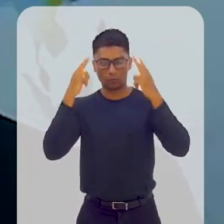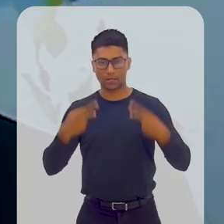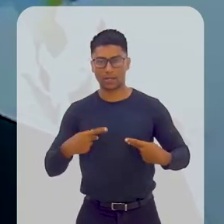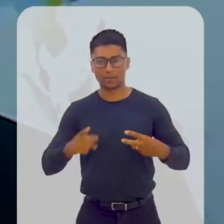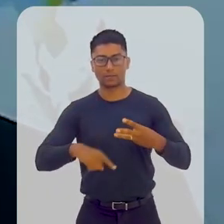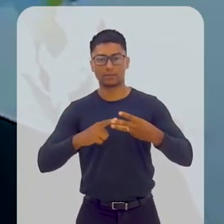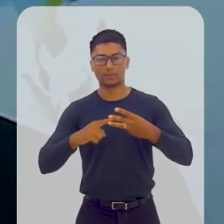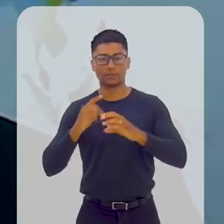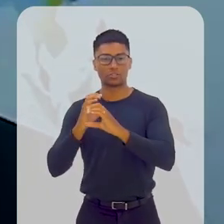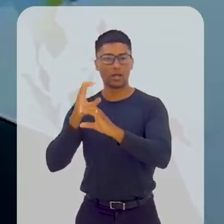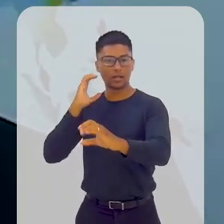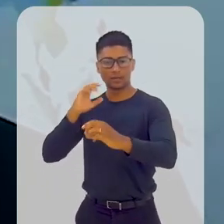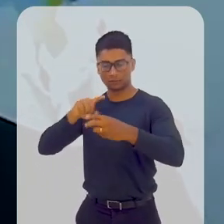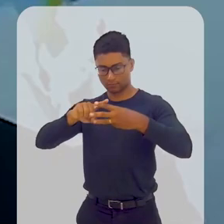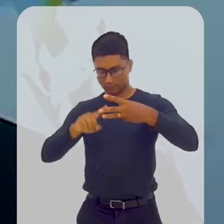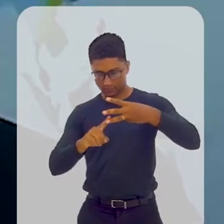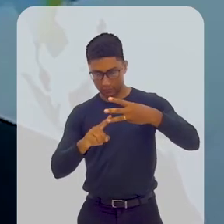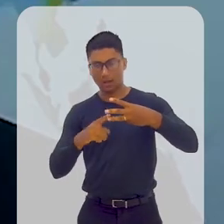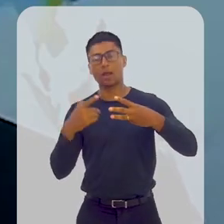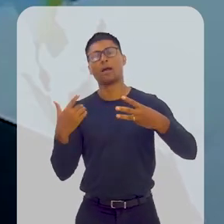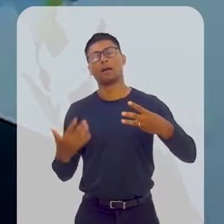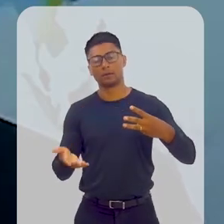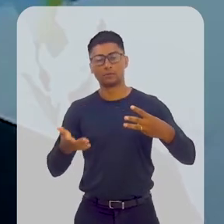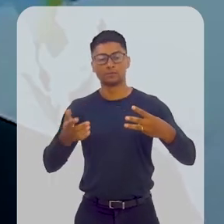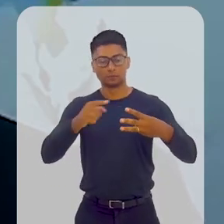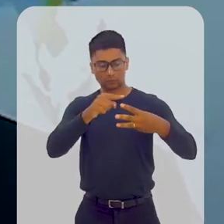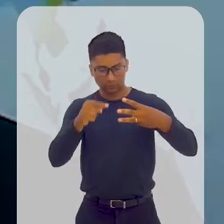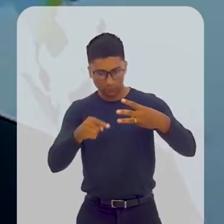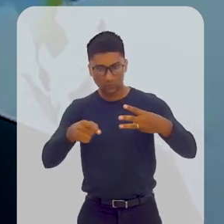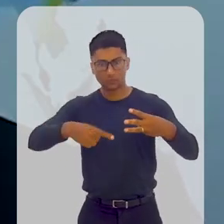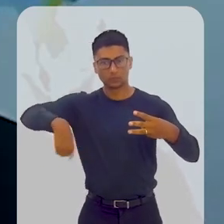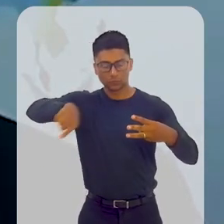e com a engenharia. Isso aí nos proporciona ter uma